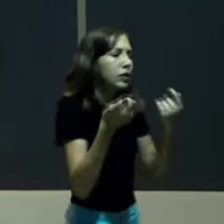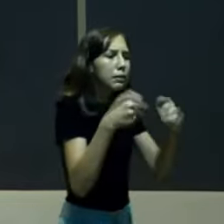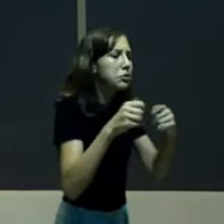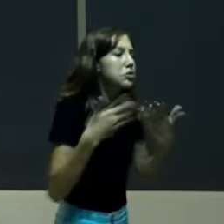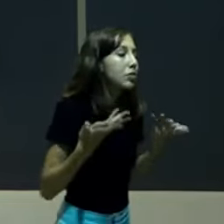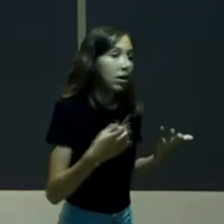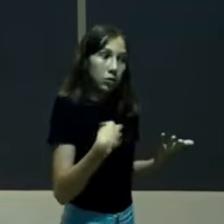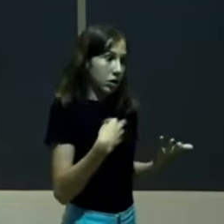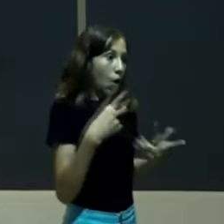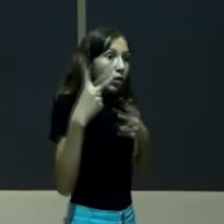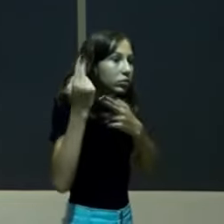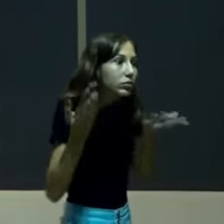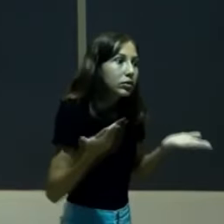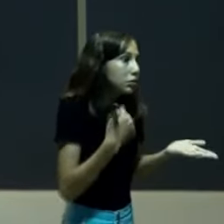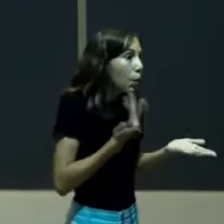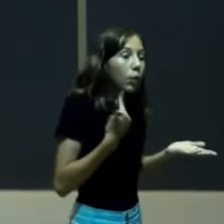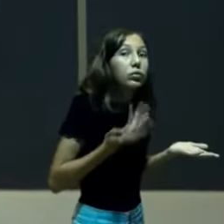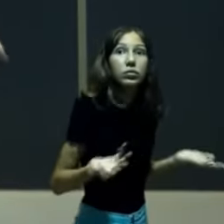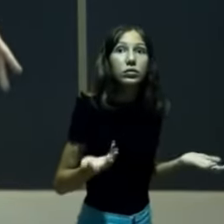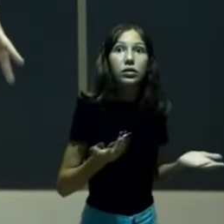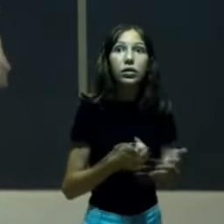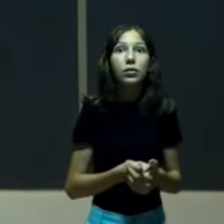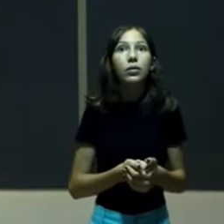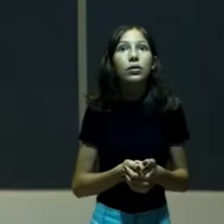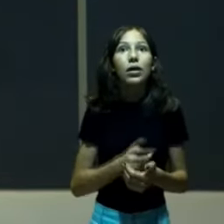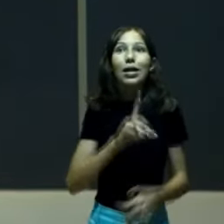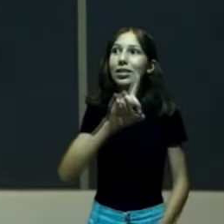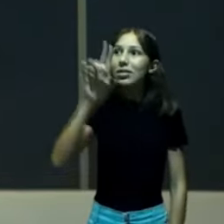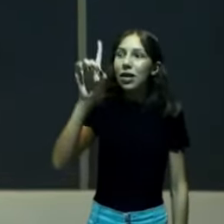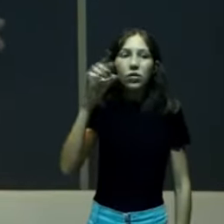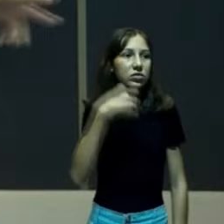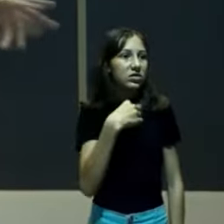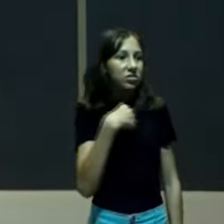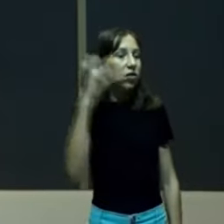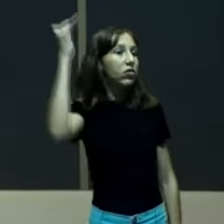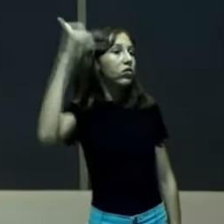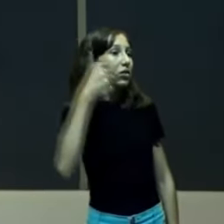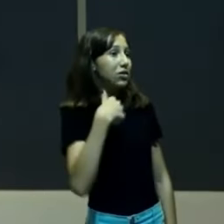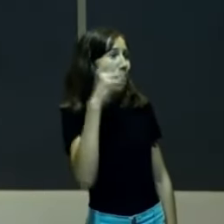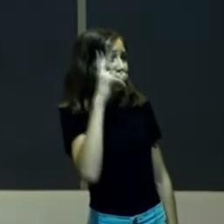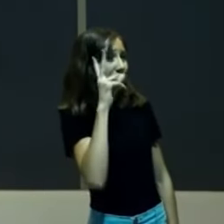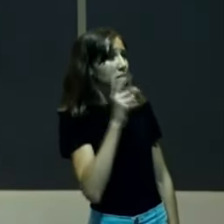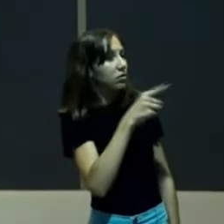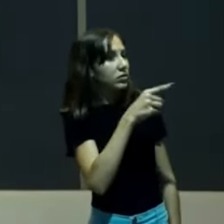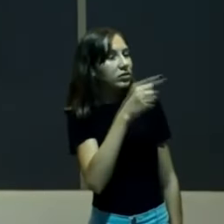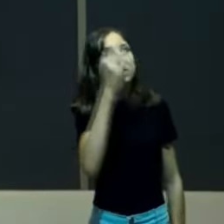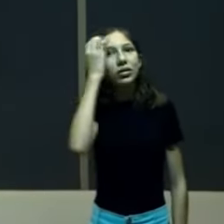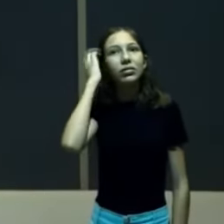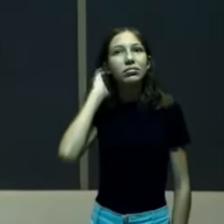dormir. Deus me faz lembrar de você à noite. E eu entendo, quem conhece Deus sabe.